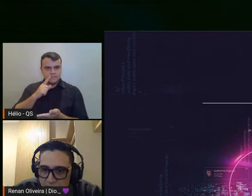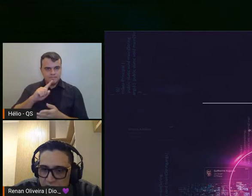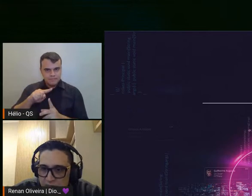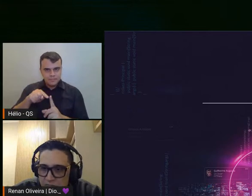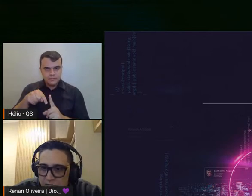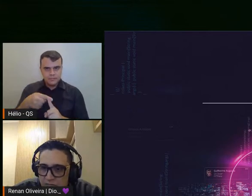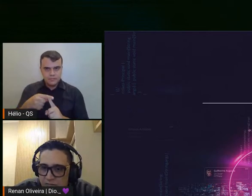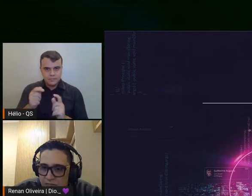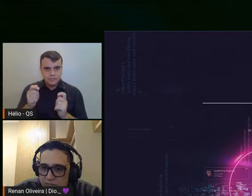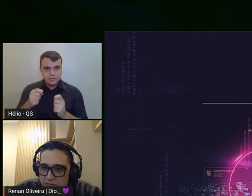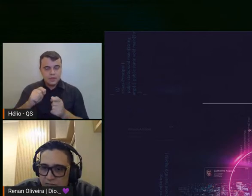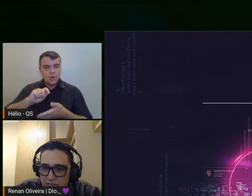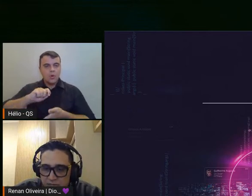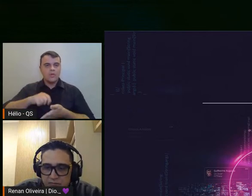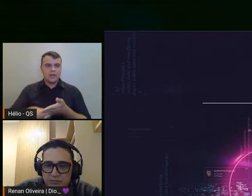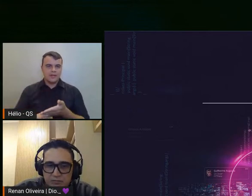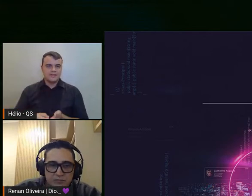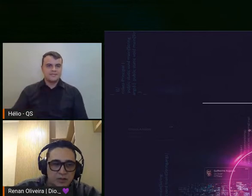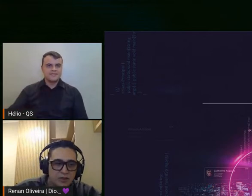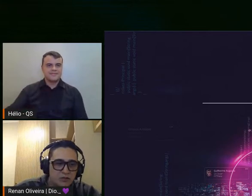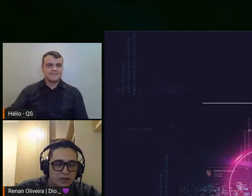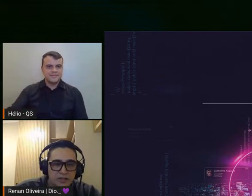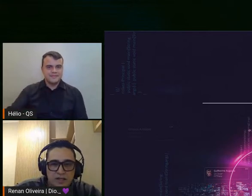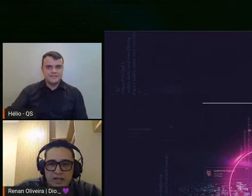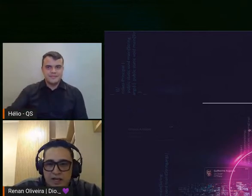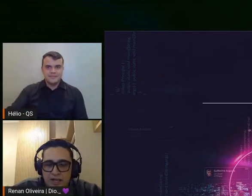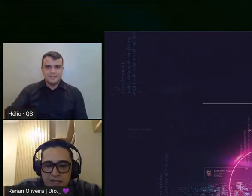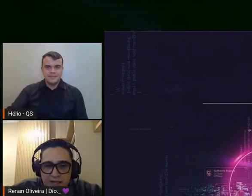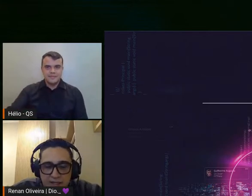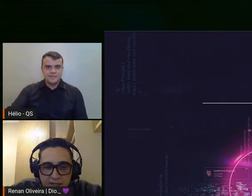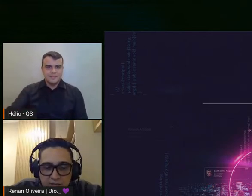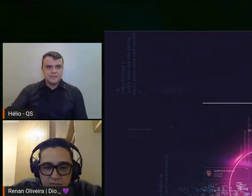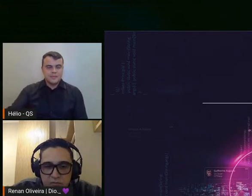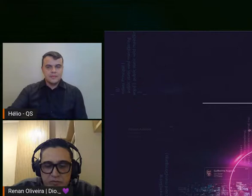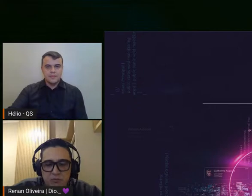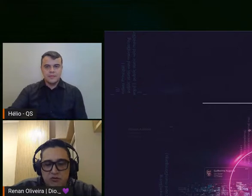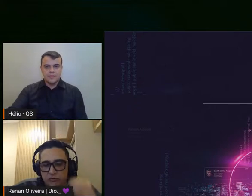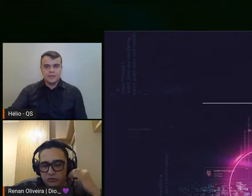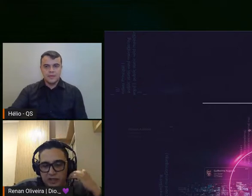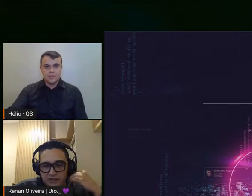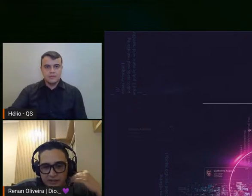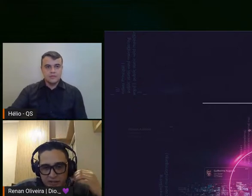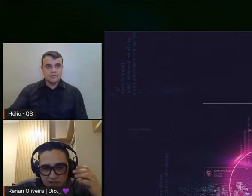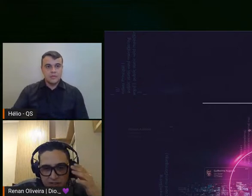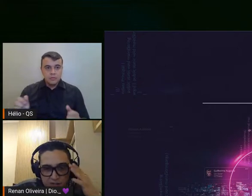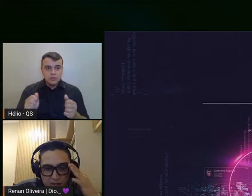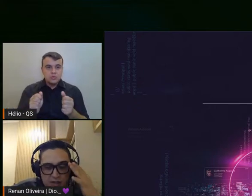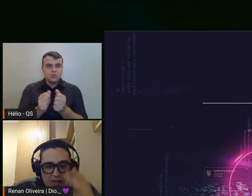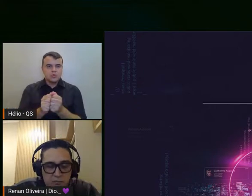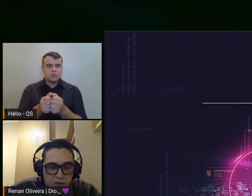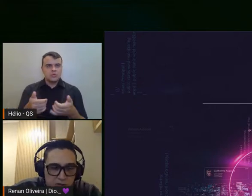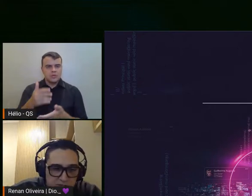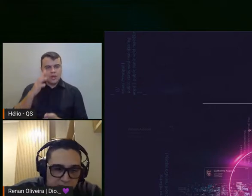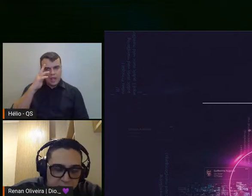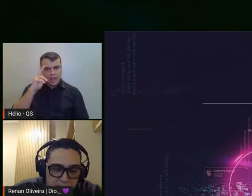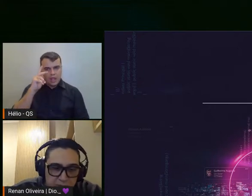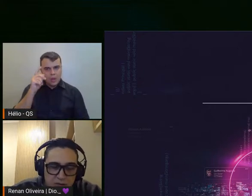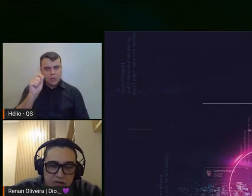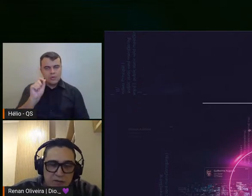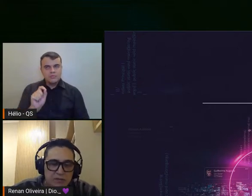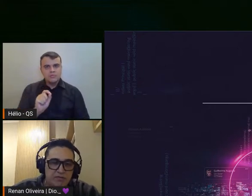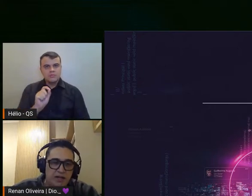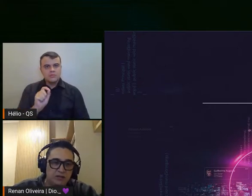o próximo contratado né renanzão É isso aí e vamos vamos juntos nessa aí acho que uma coisa